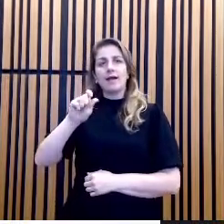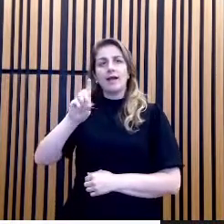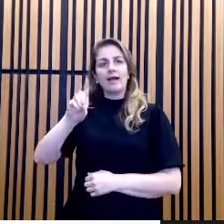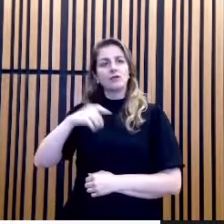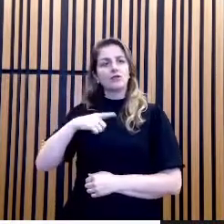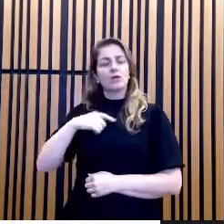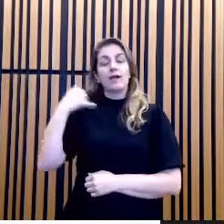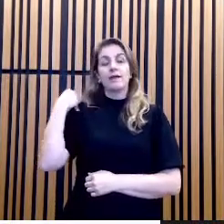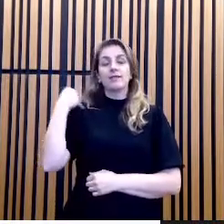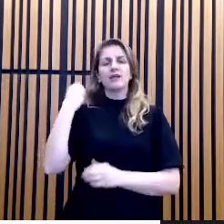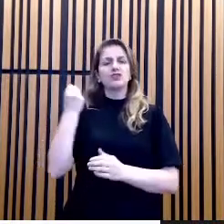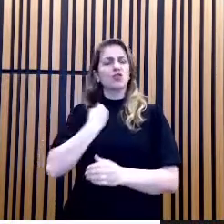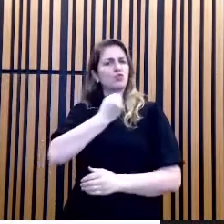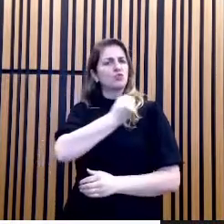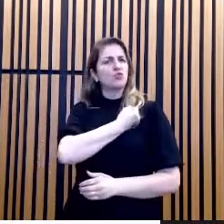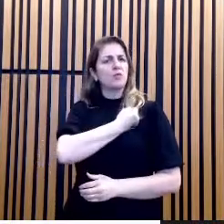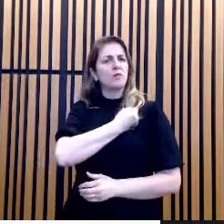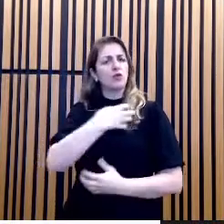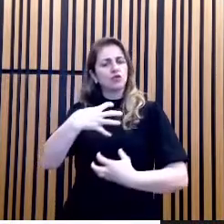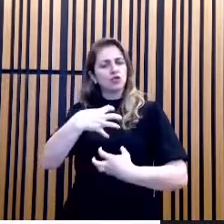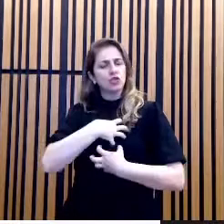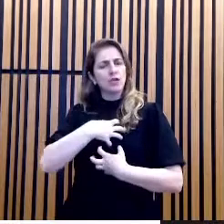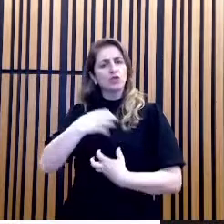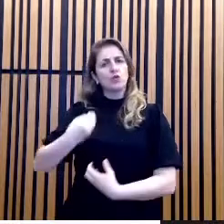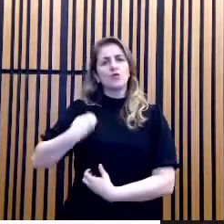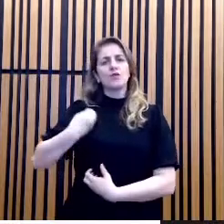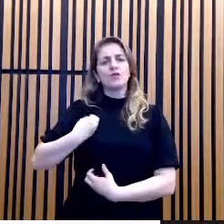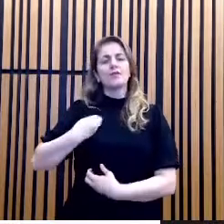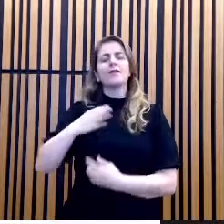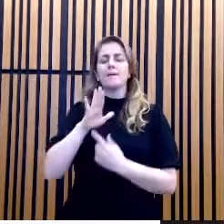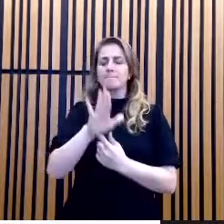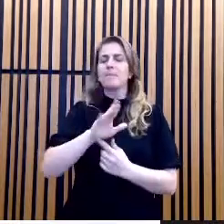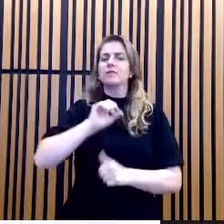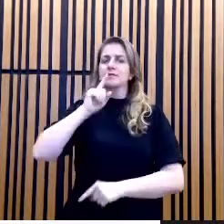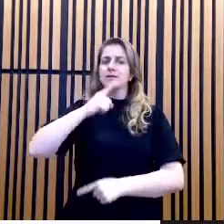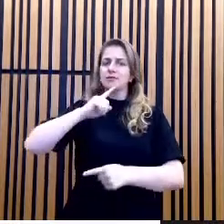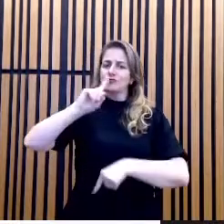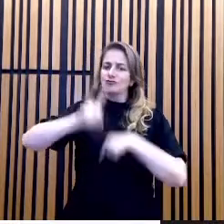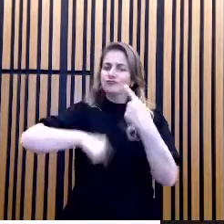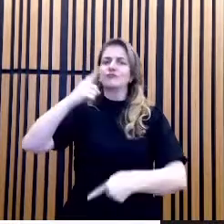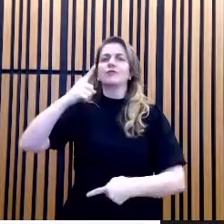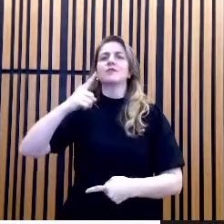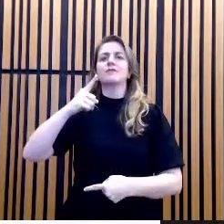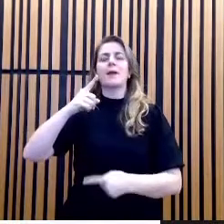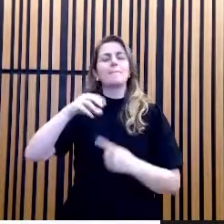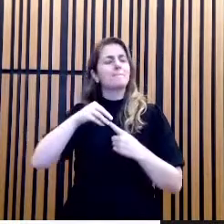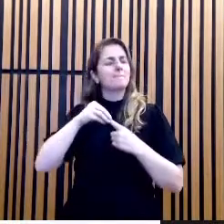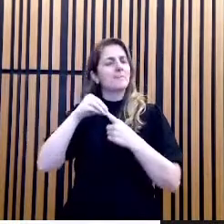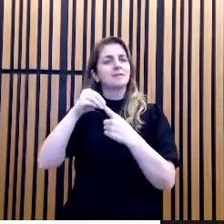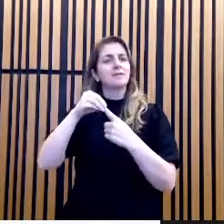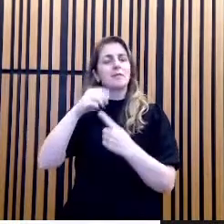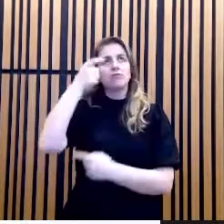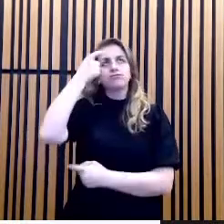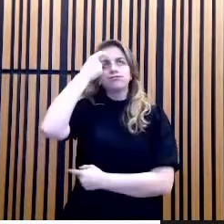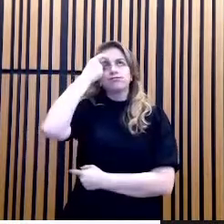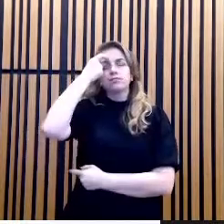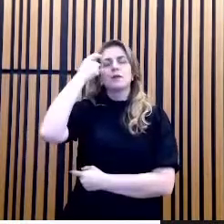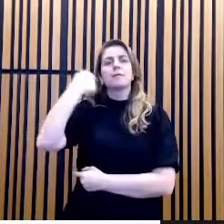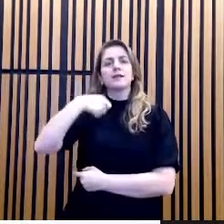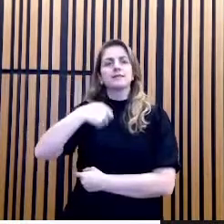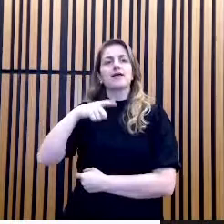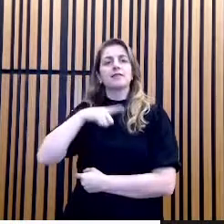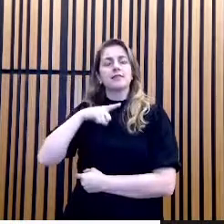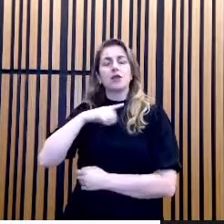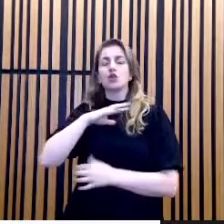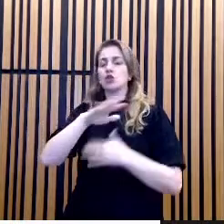A idade é um número. O estilo de vida é que faz a diferença. Isso é a principal coisa que a gente tem que ter em mente, tá? Todas